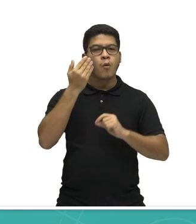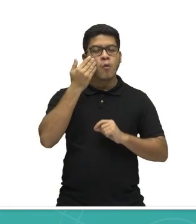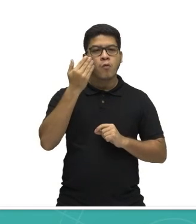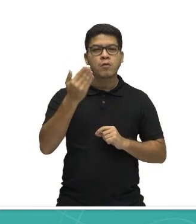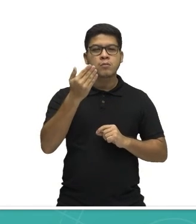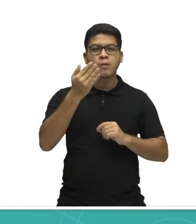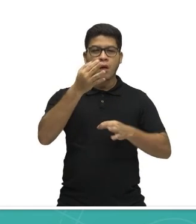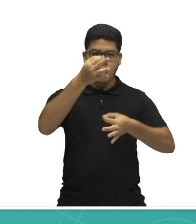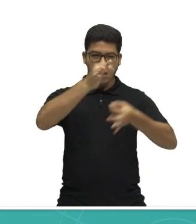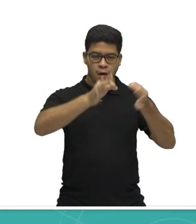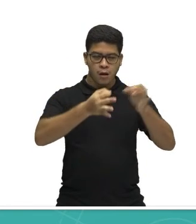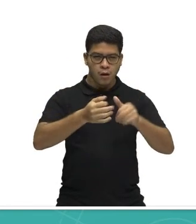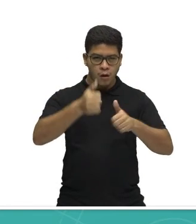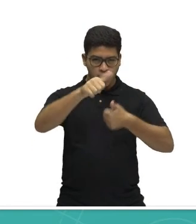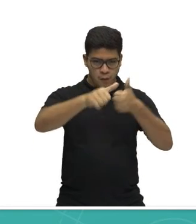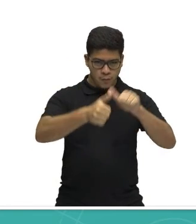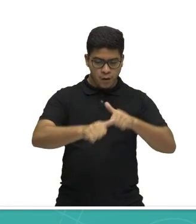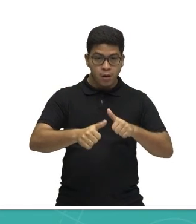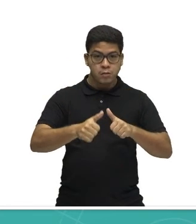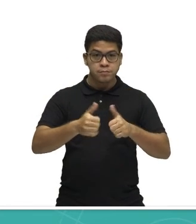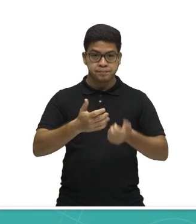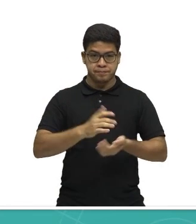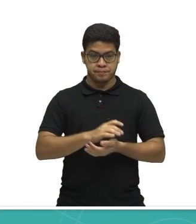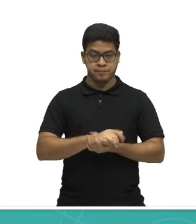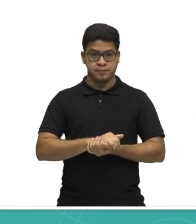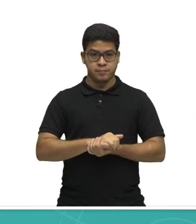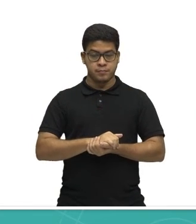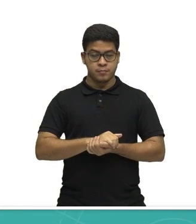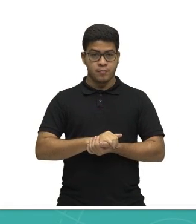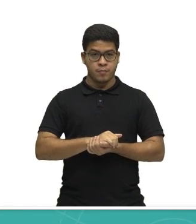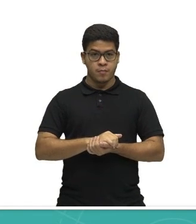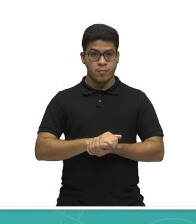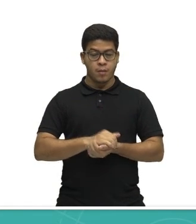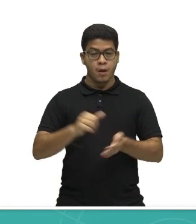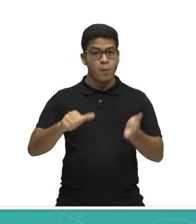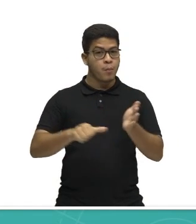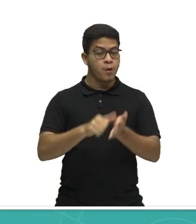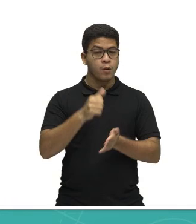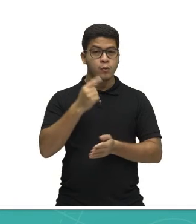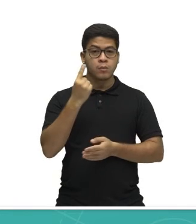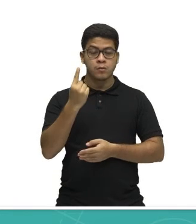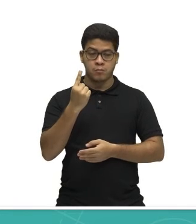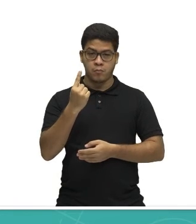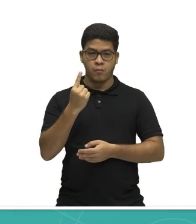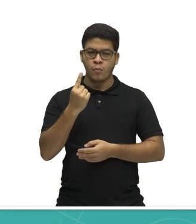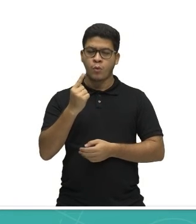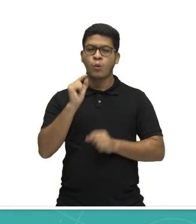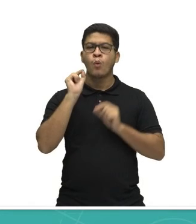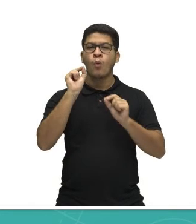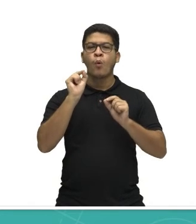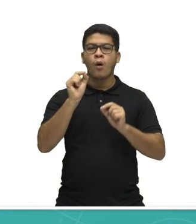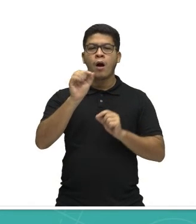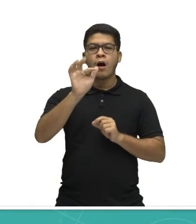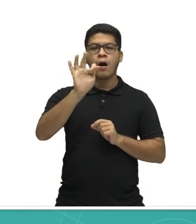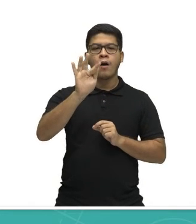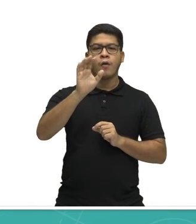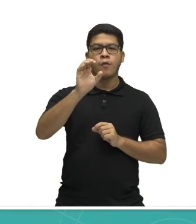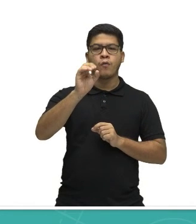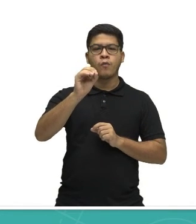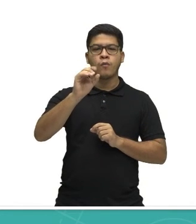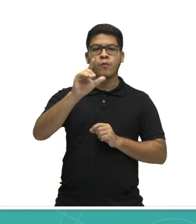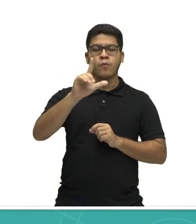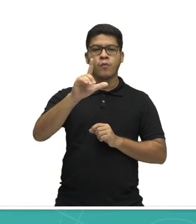nossa DLI. Primeiramente, a primeira questão. O que é folclore? Como eu falei para vocês, que é um conjunto